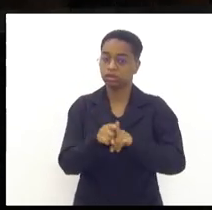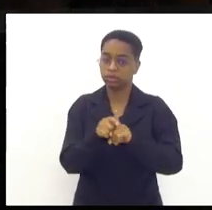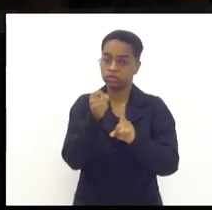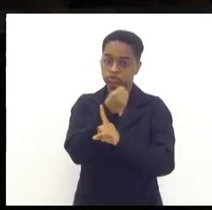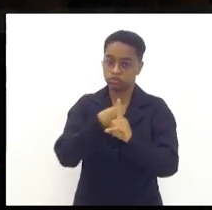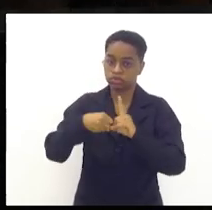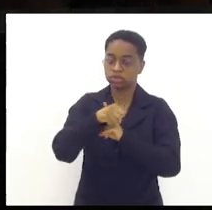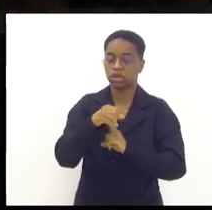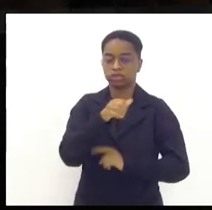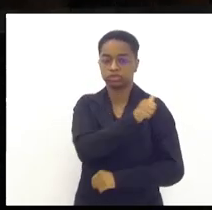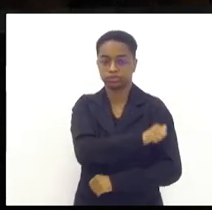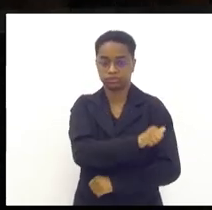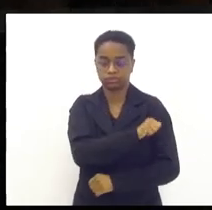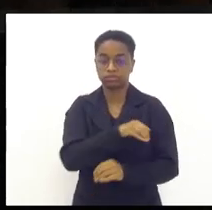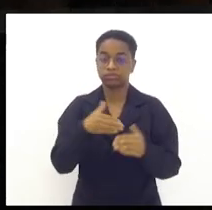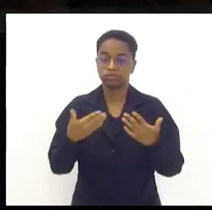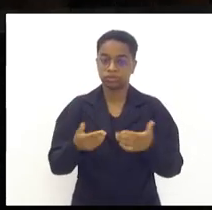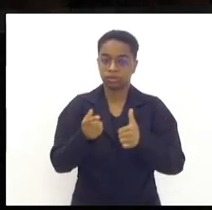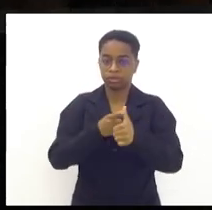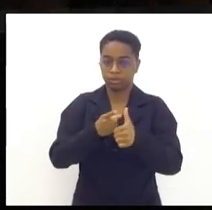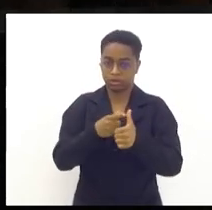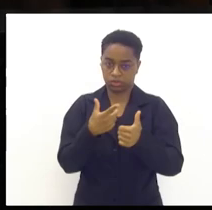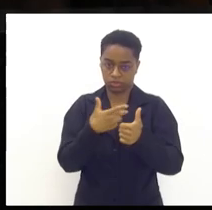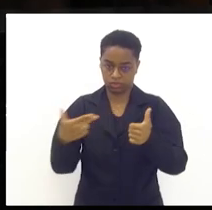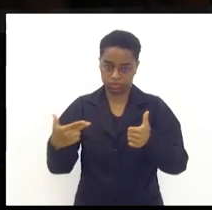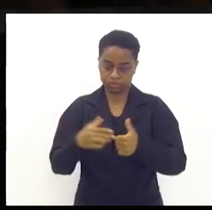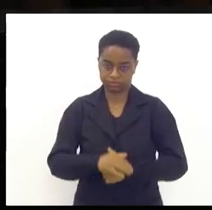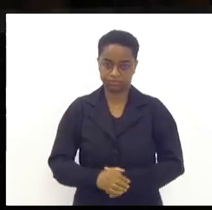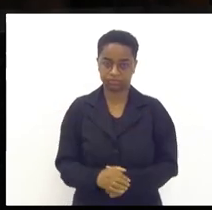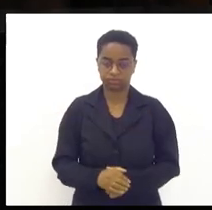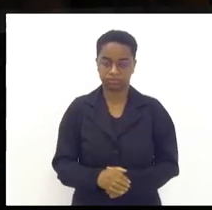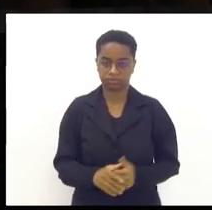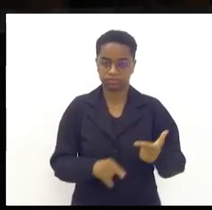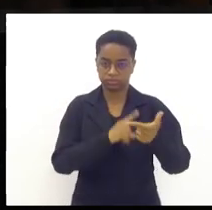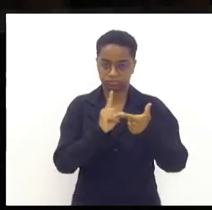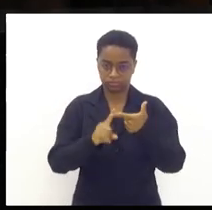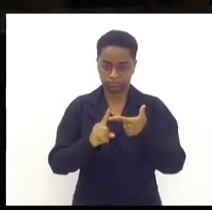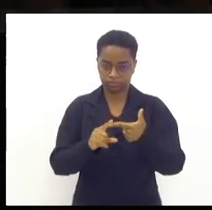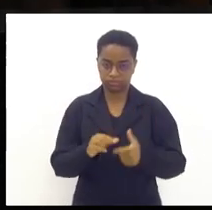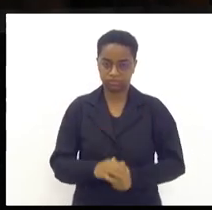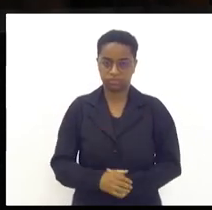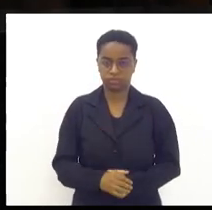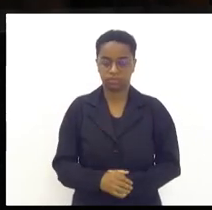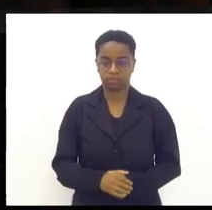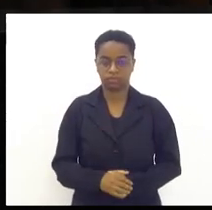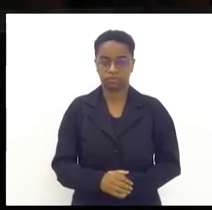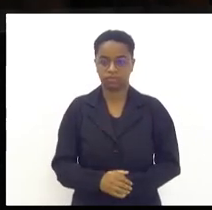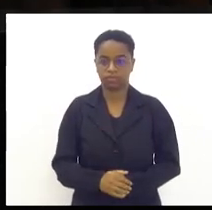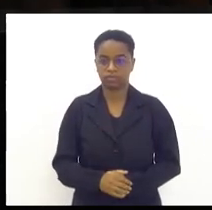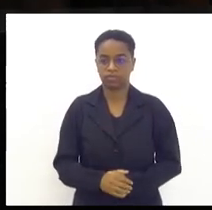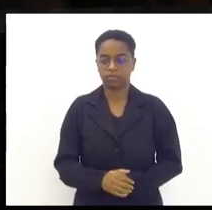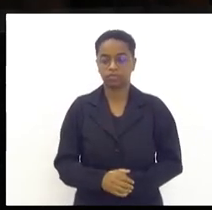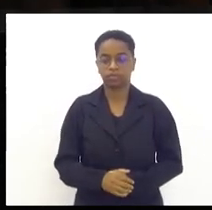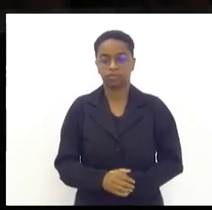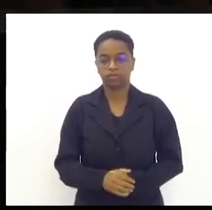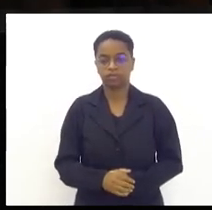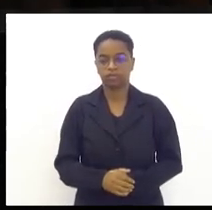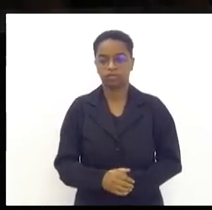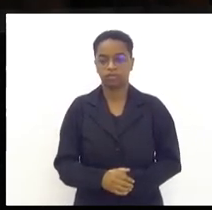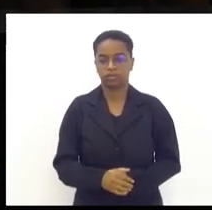fluminense. Então, esse primeiro aspecto. O segundo, senhora presidente, é que ontem